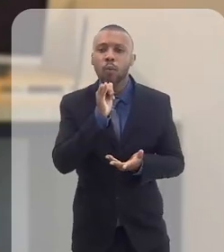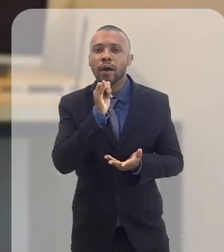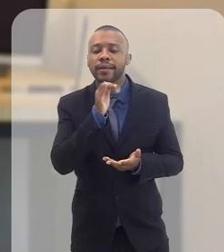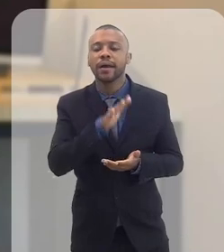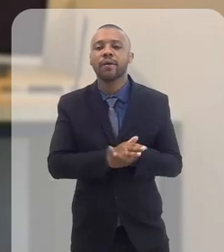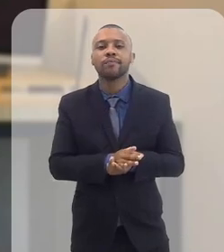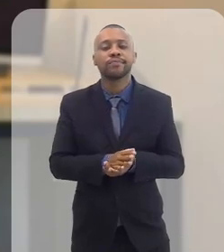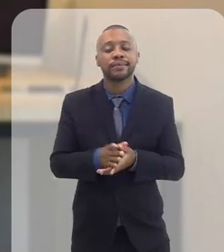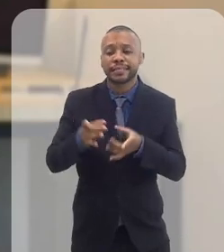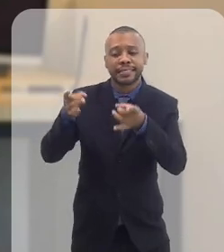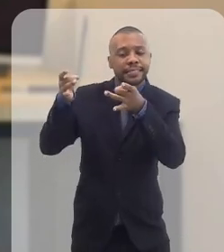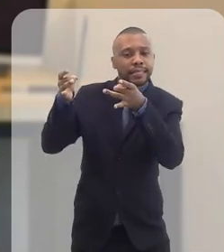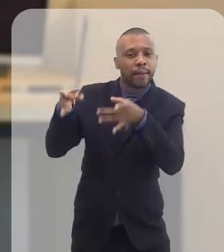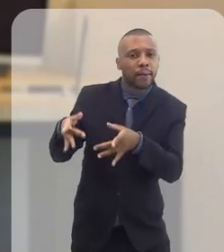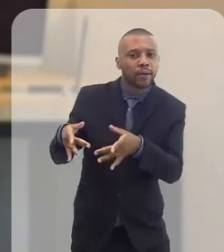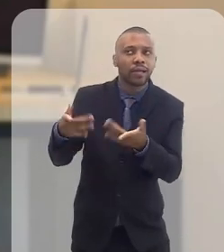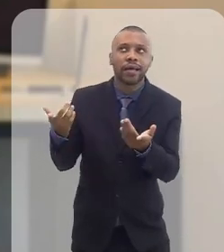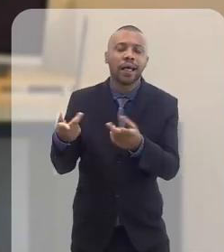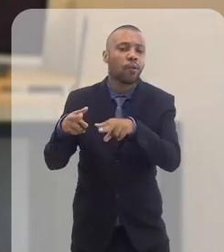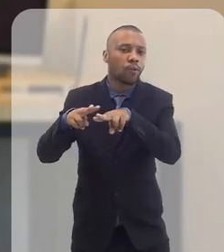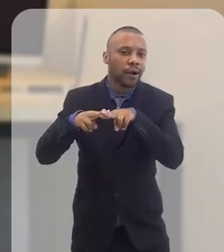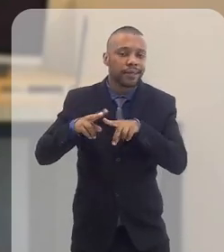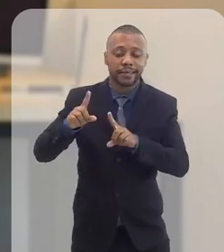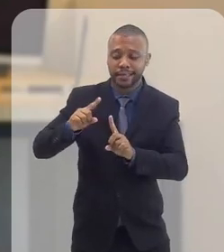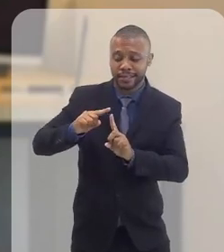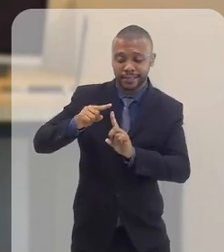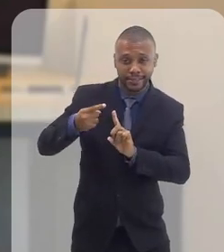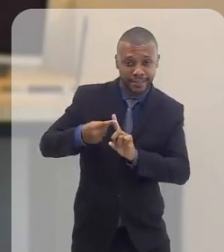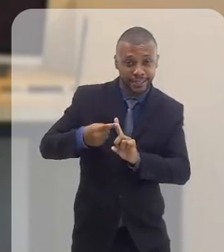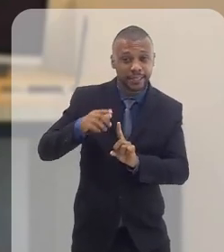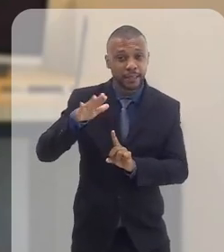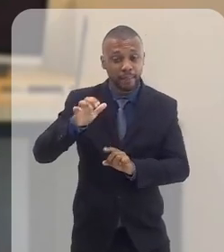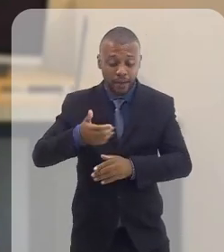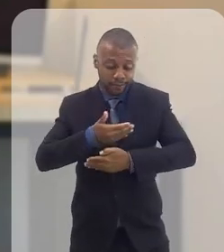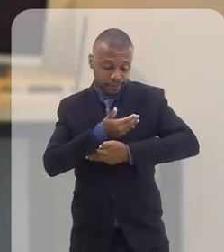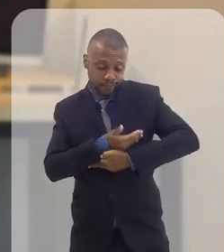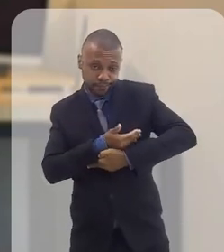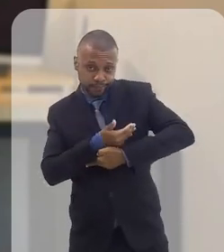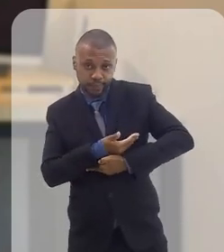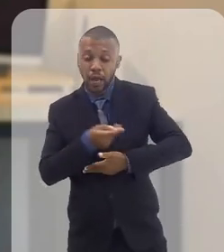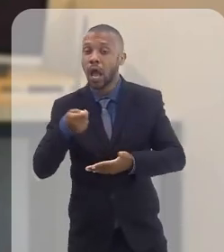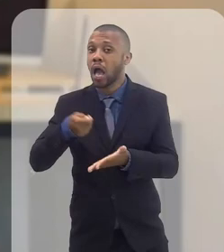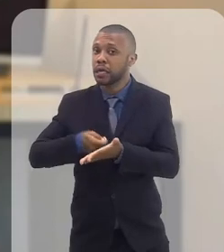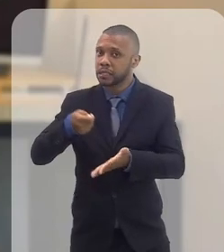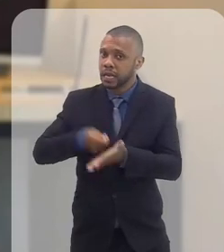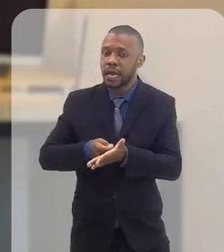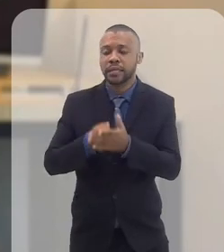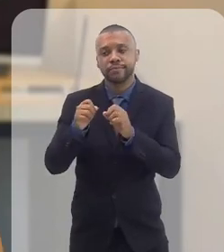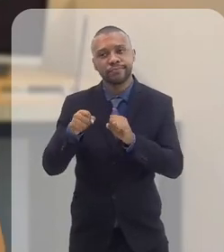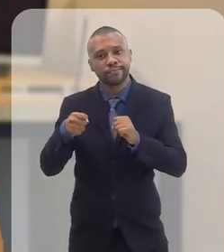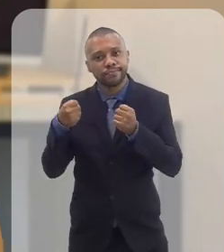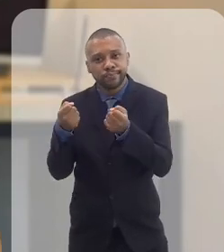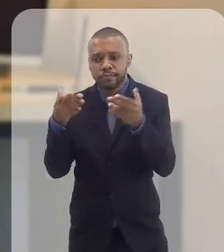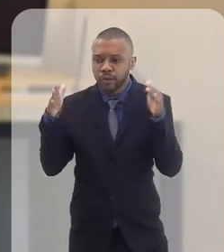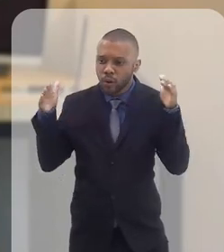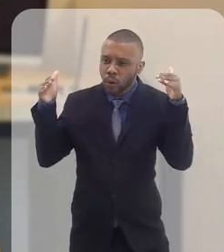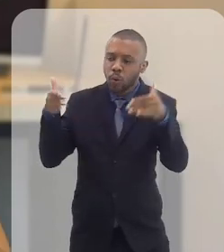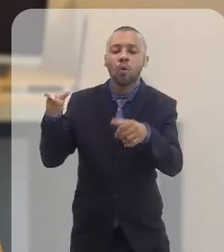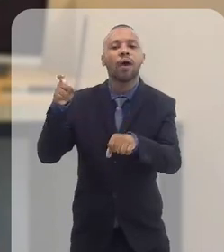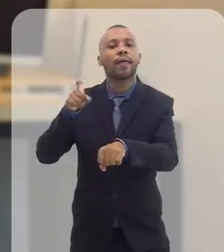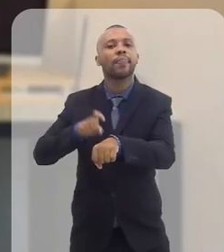exemplo, com a maternidade, com a exigência, né, que a maternidade faz